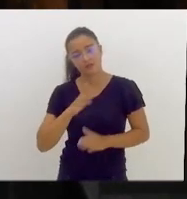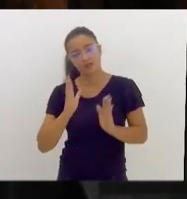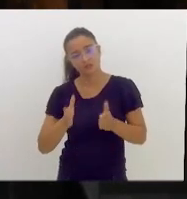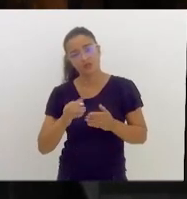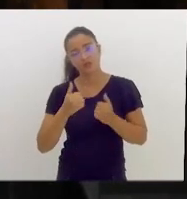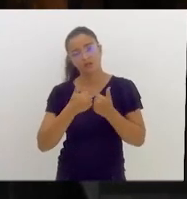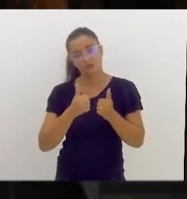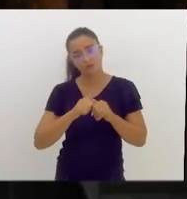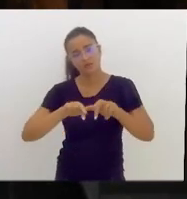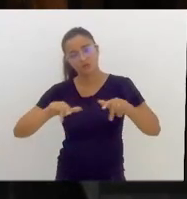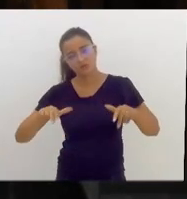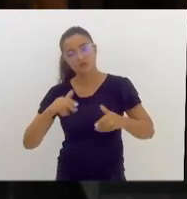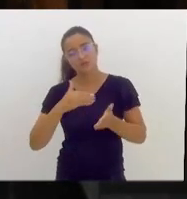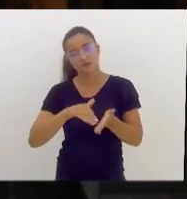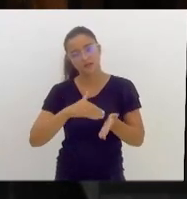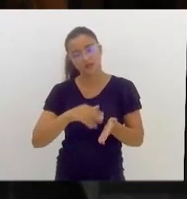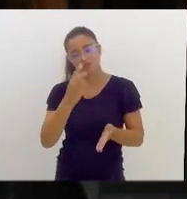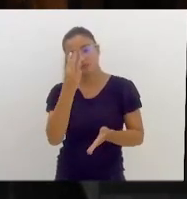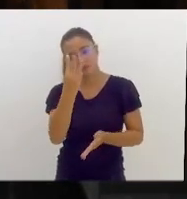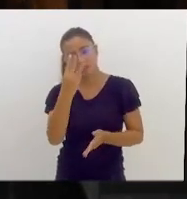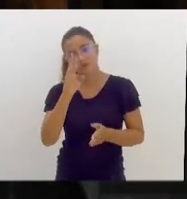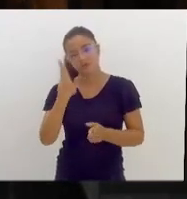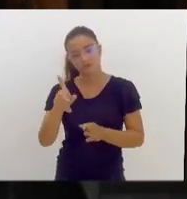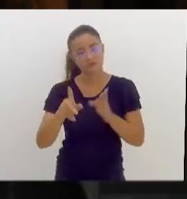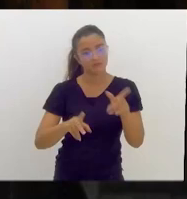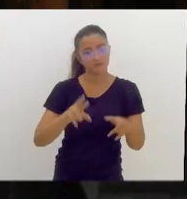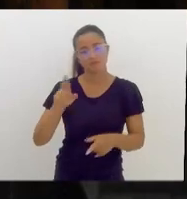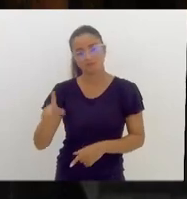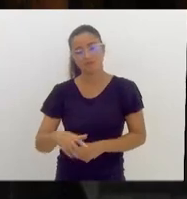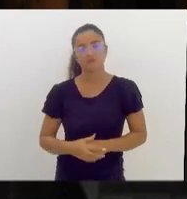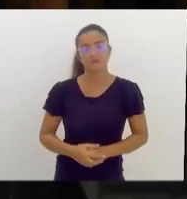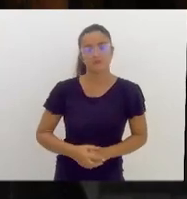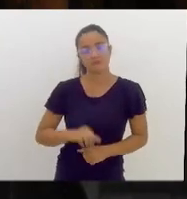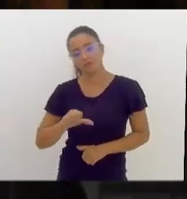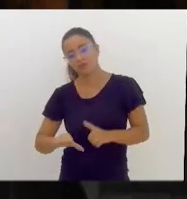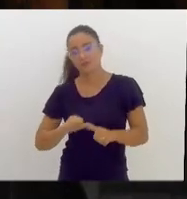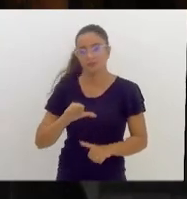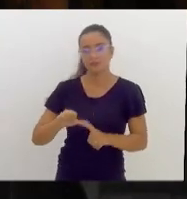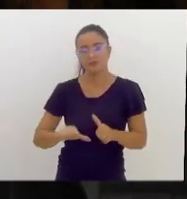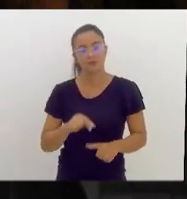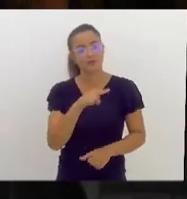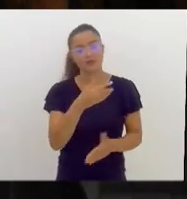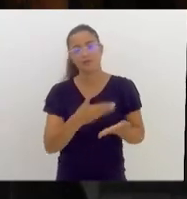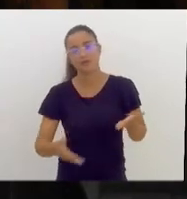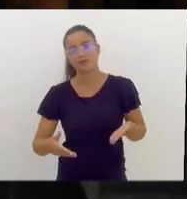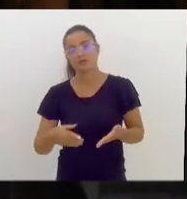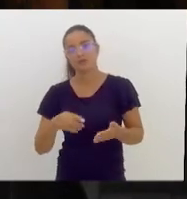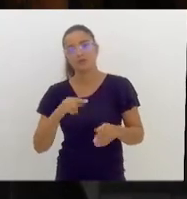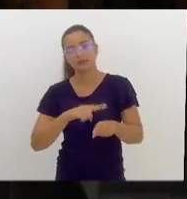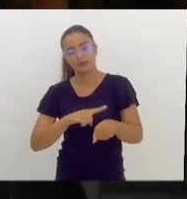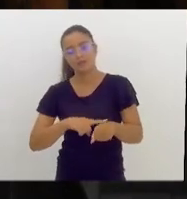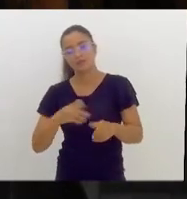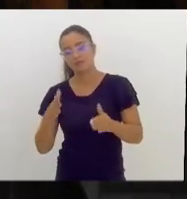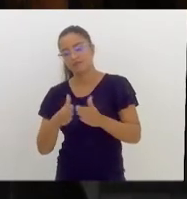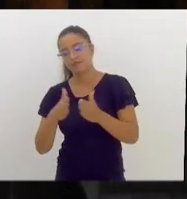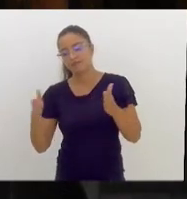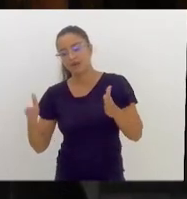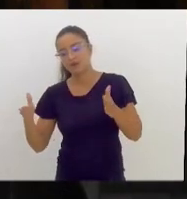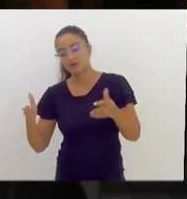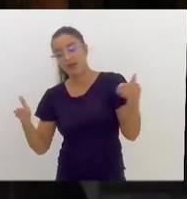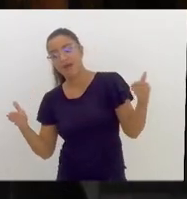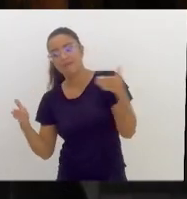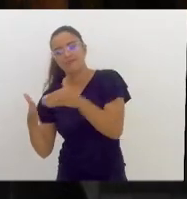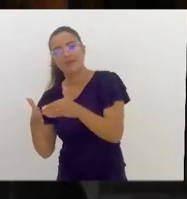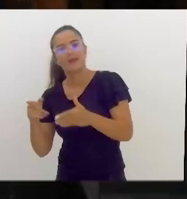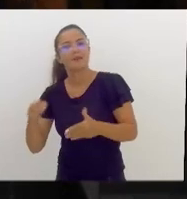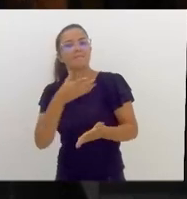ele perdeu o prazo para fazer a nova licitação das barcas a tempo de que ela